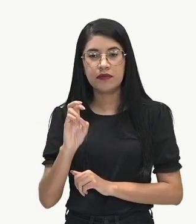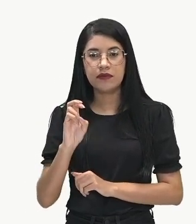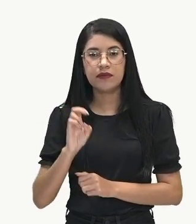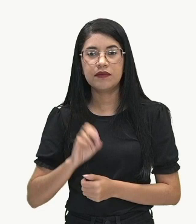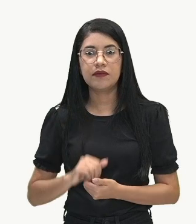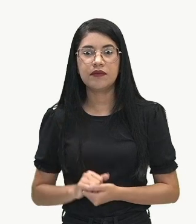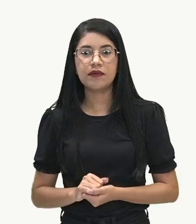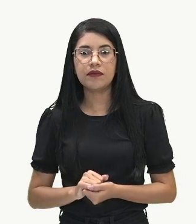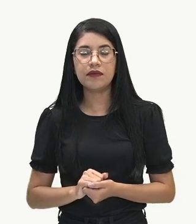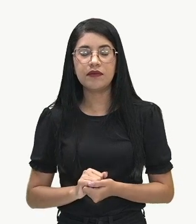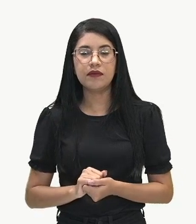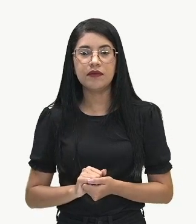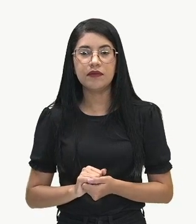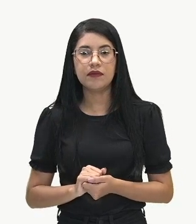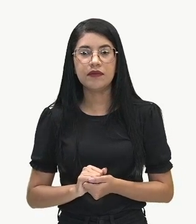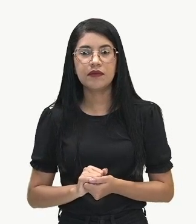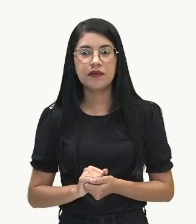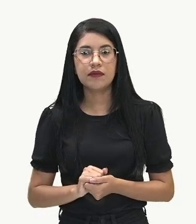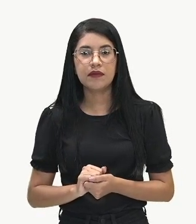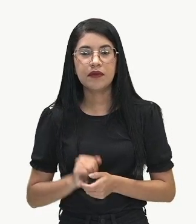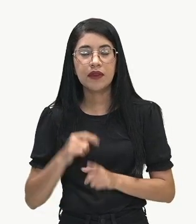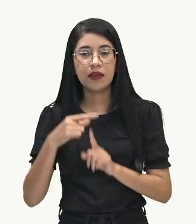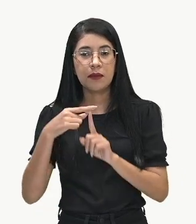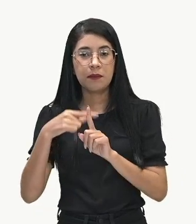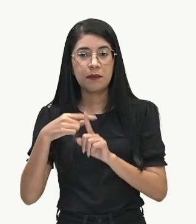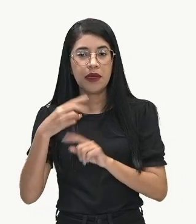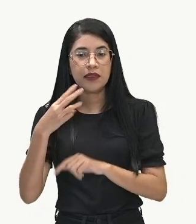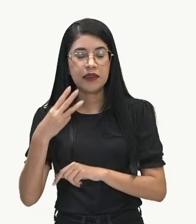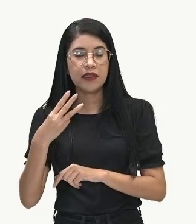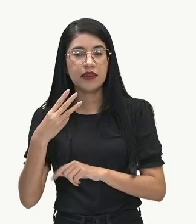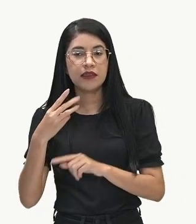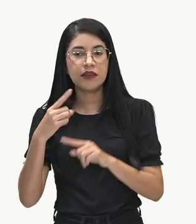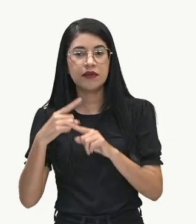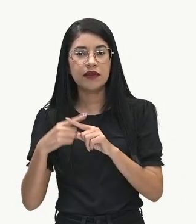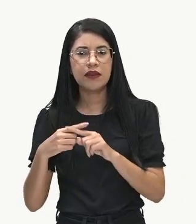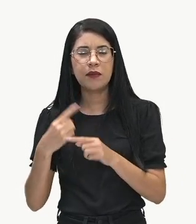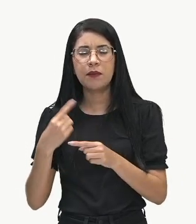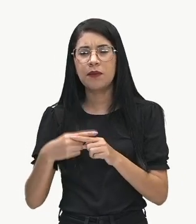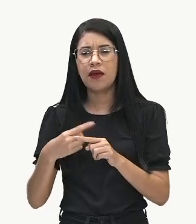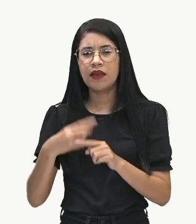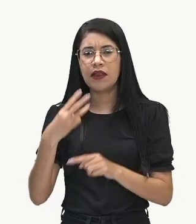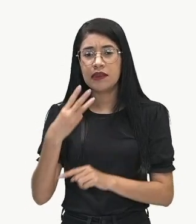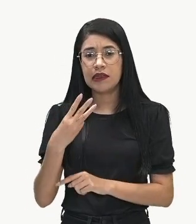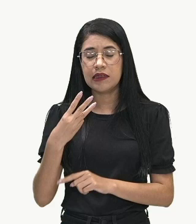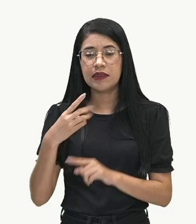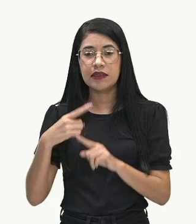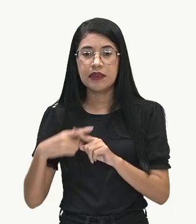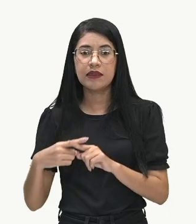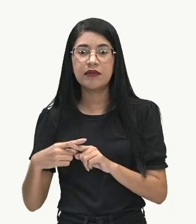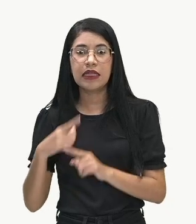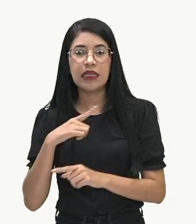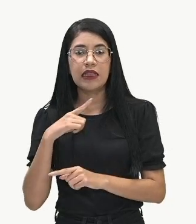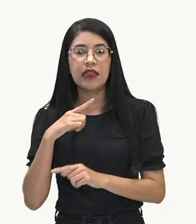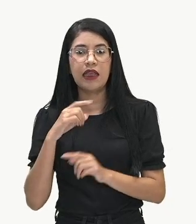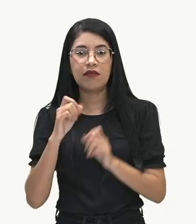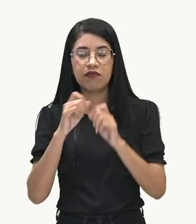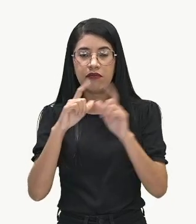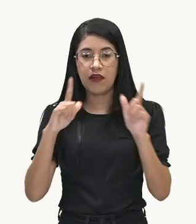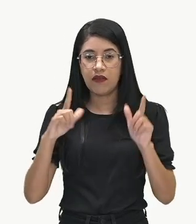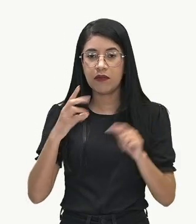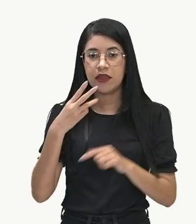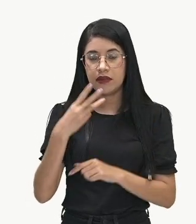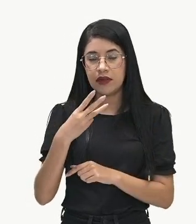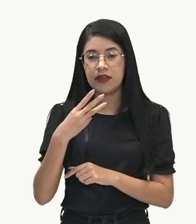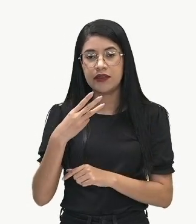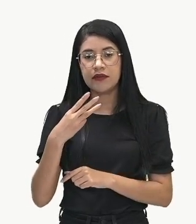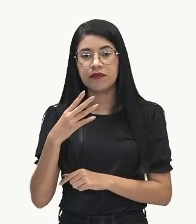134,5. Já a entalpia do HCl vai ser 3 vezes. Por que 3 vezes? Porque eu tenho 3 aqui, ó. Tá? Então são 3 vezes